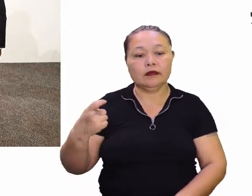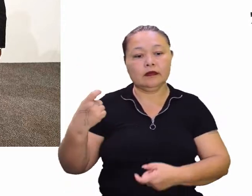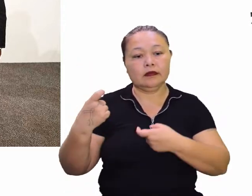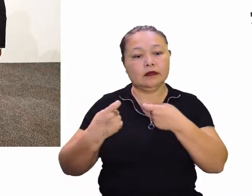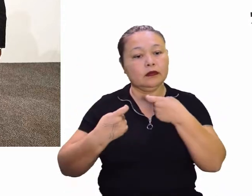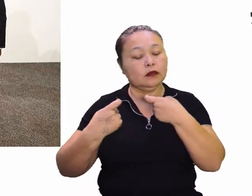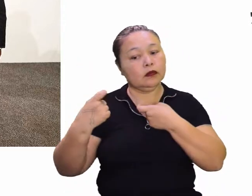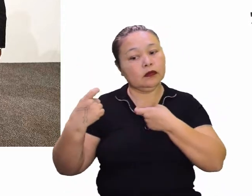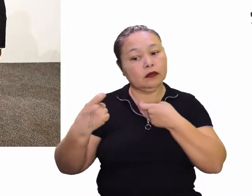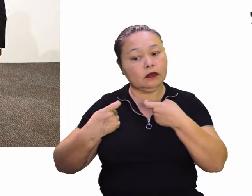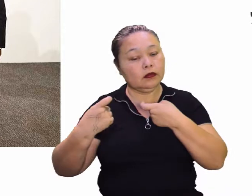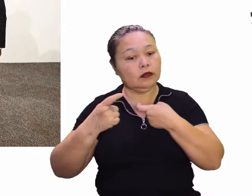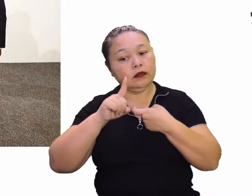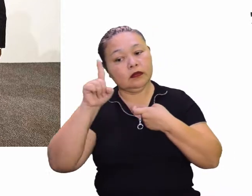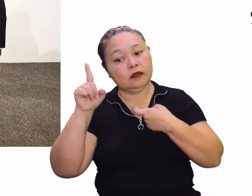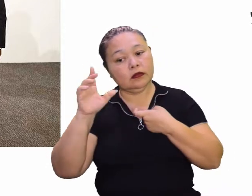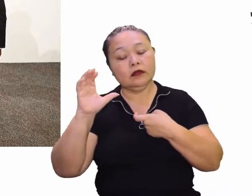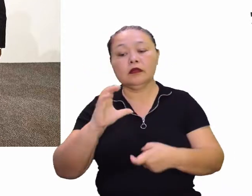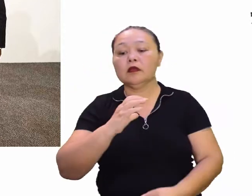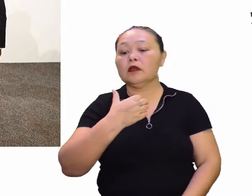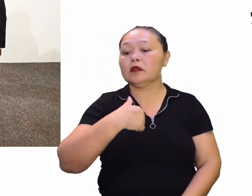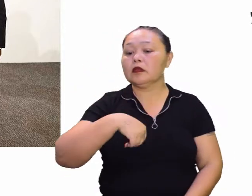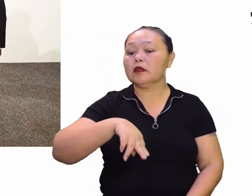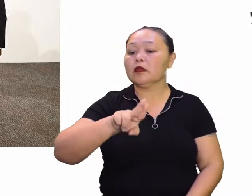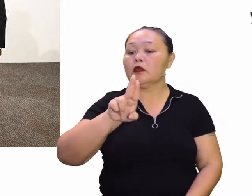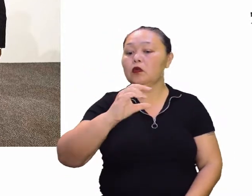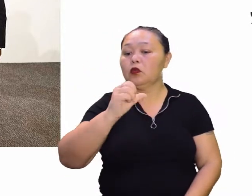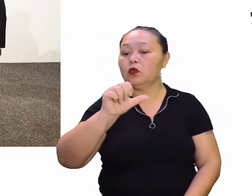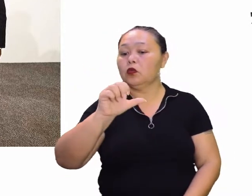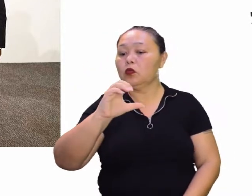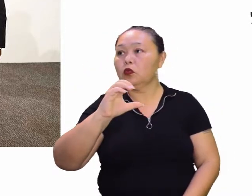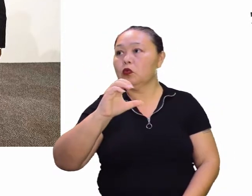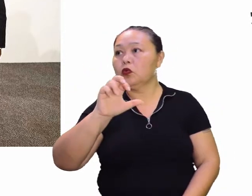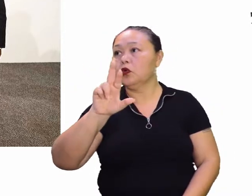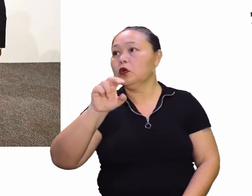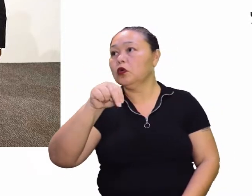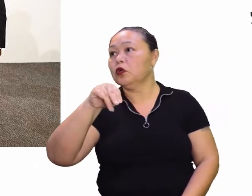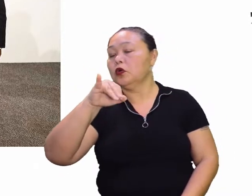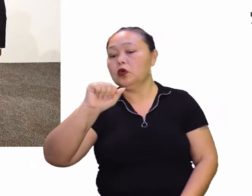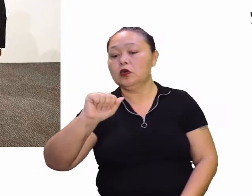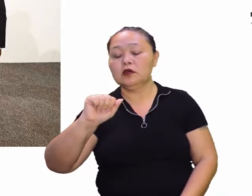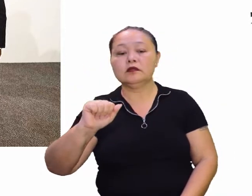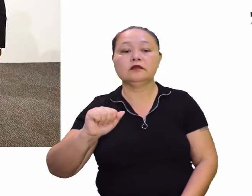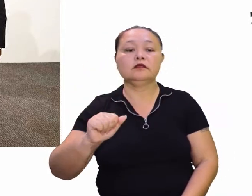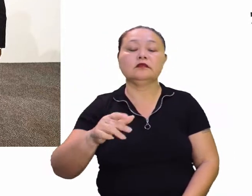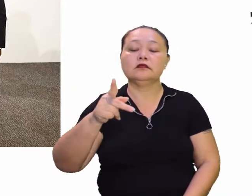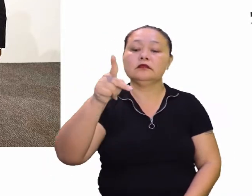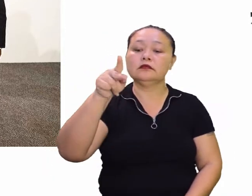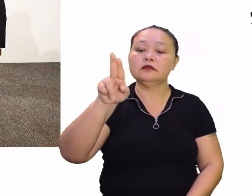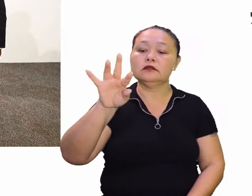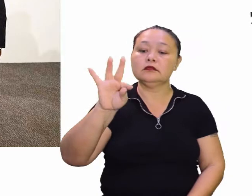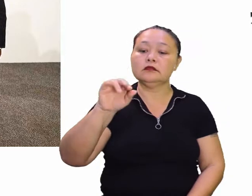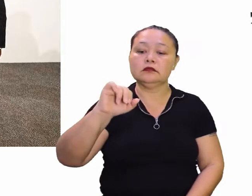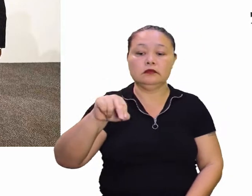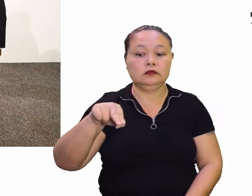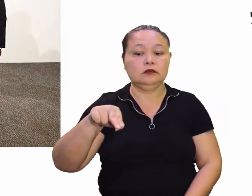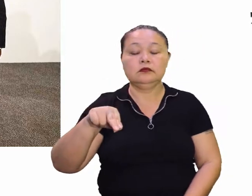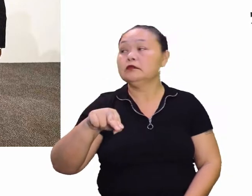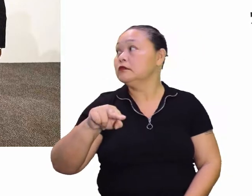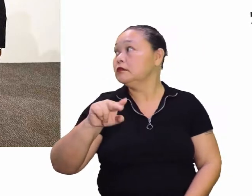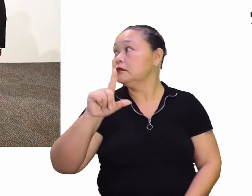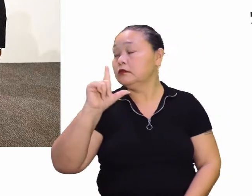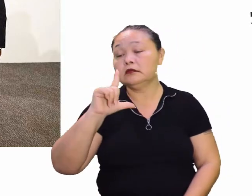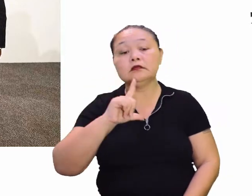guerra lá com a Ucrânia, todo mundo sabe, Vladimir Putin. Muito. É o seguinte, embora